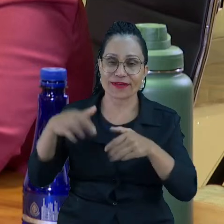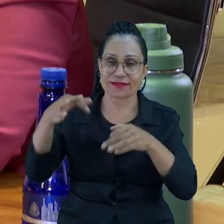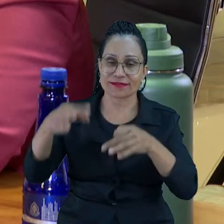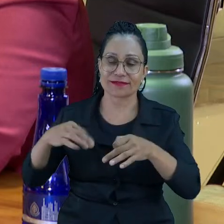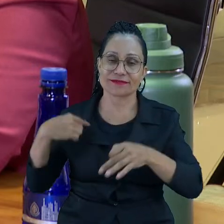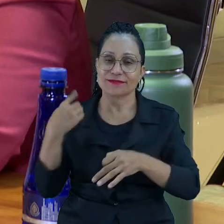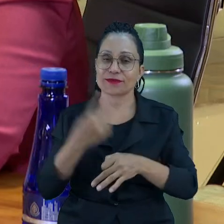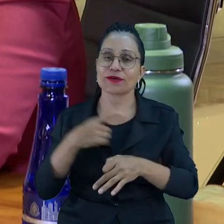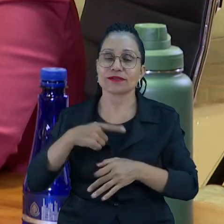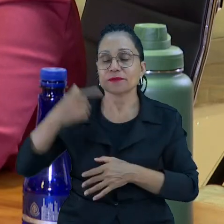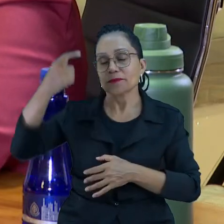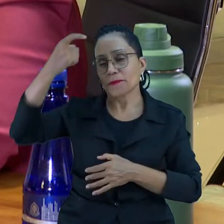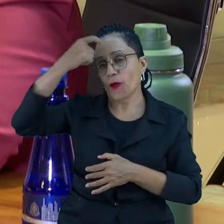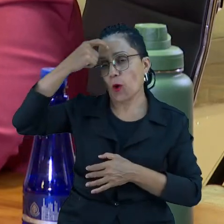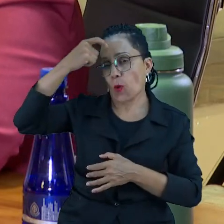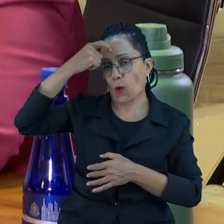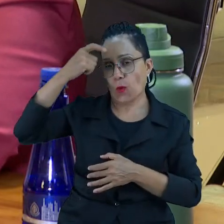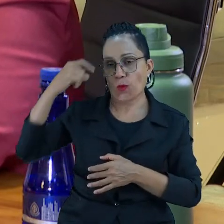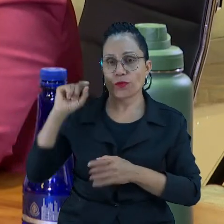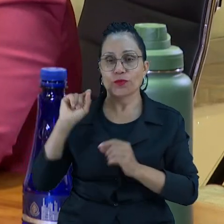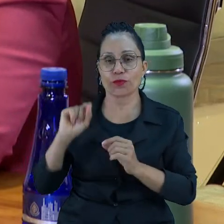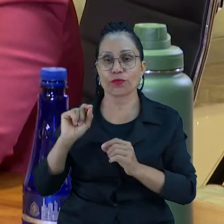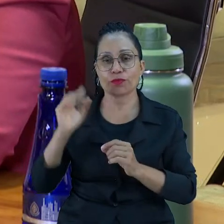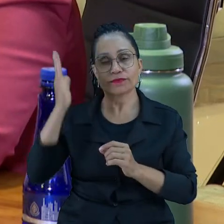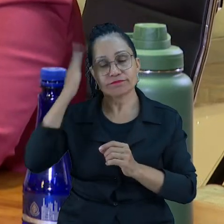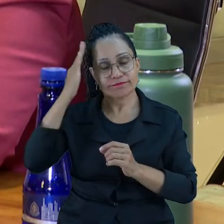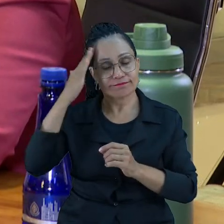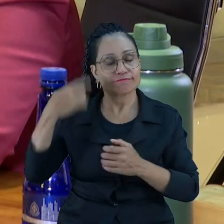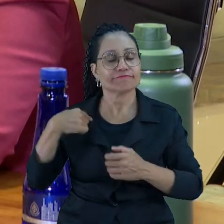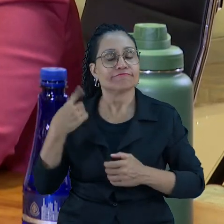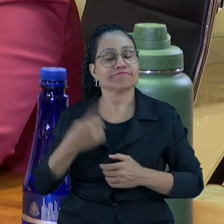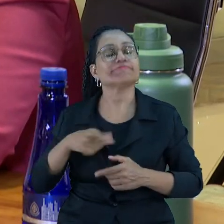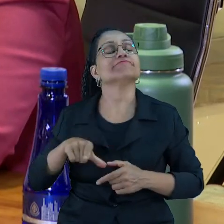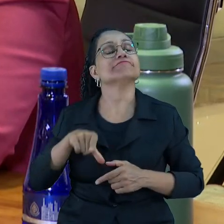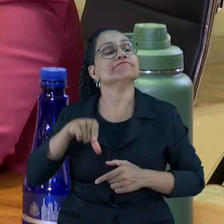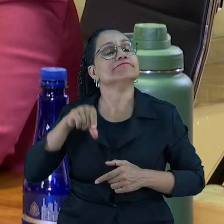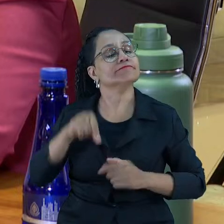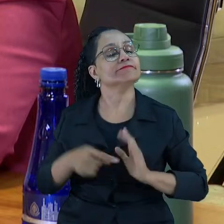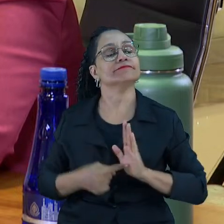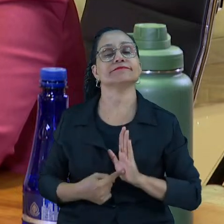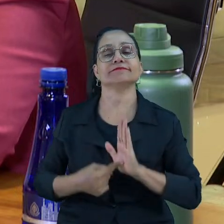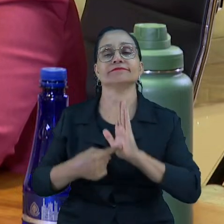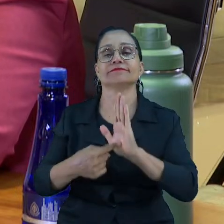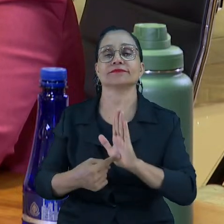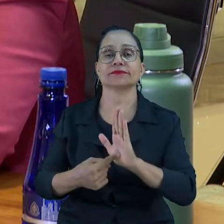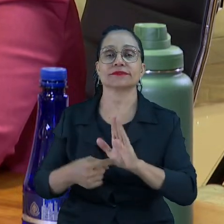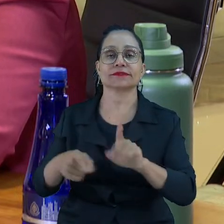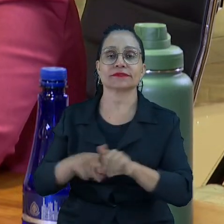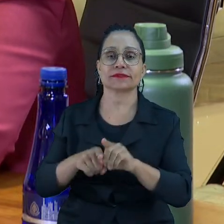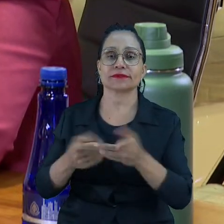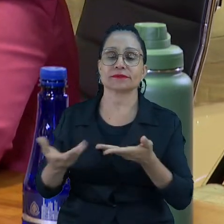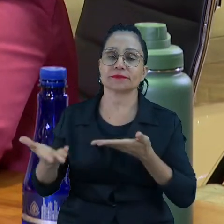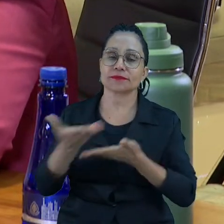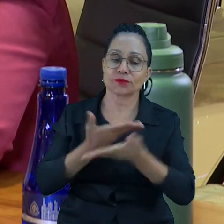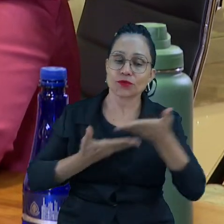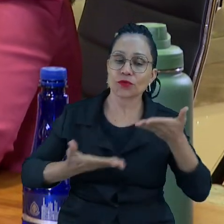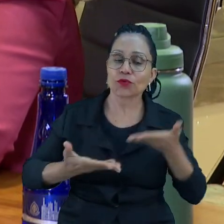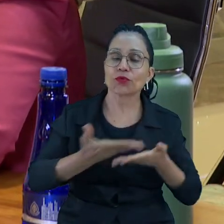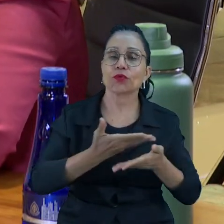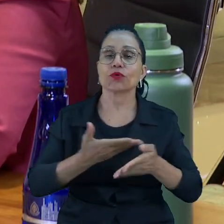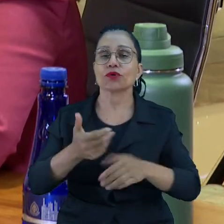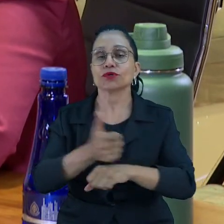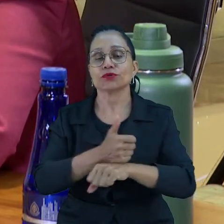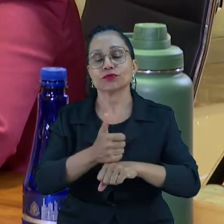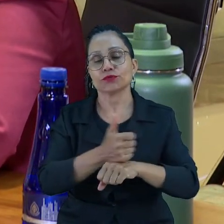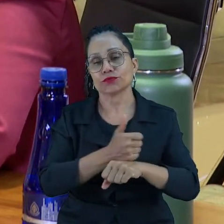essa consciência e nós fazemos questão de passar isso também para os nossos colaboradores, para os nossos